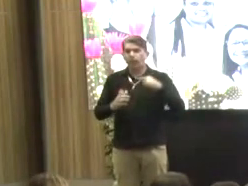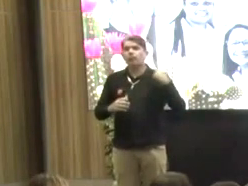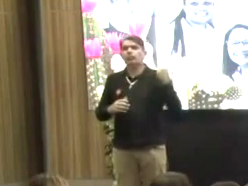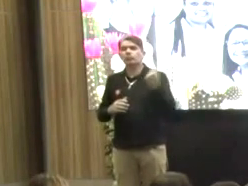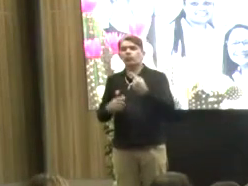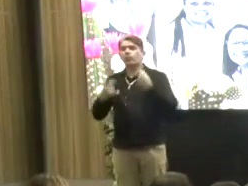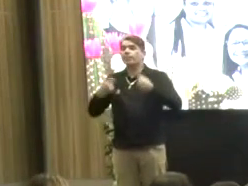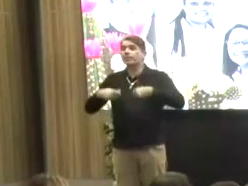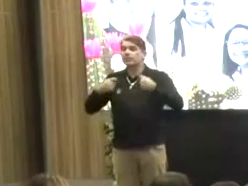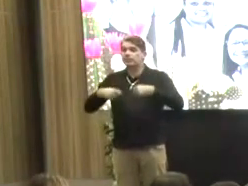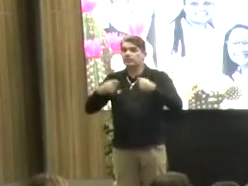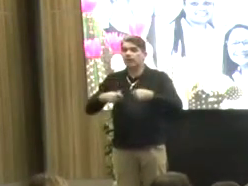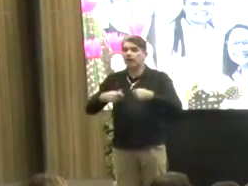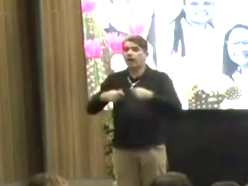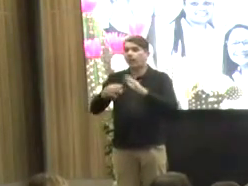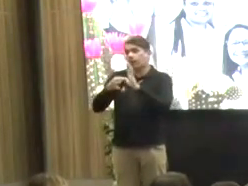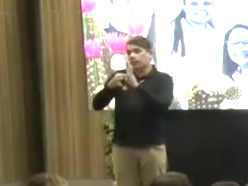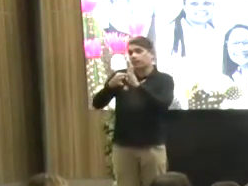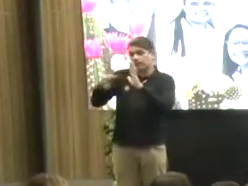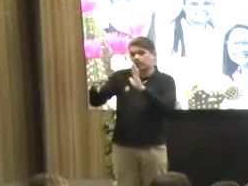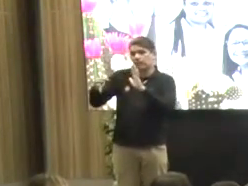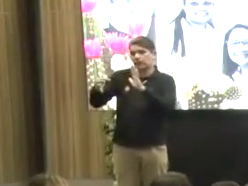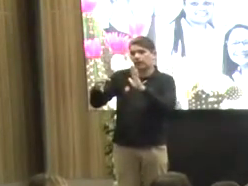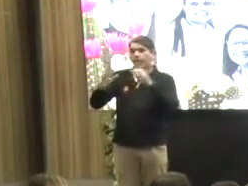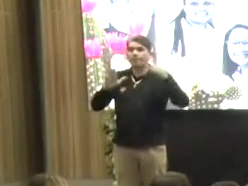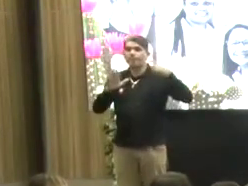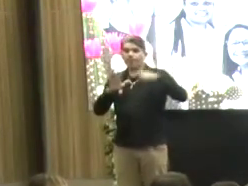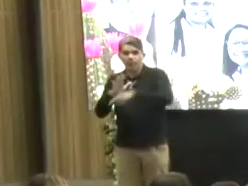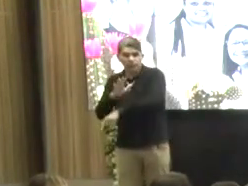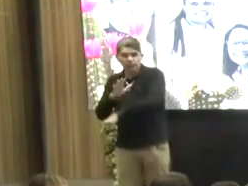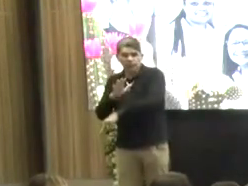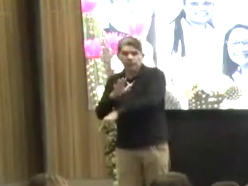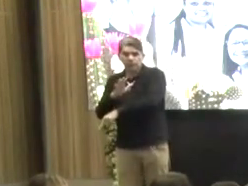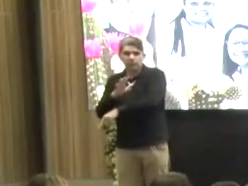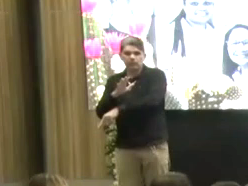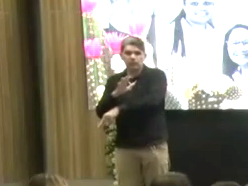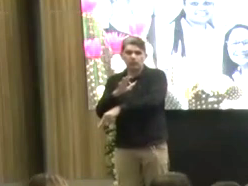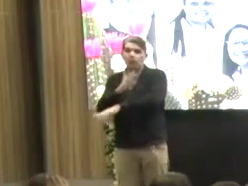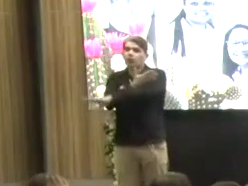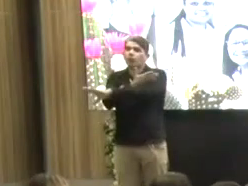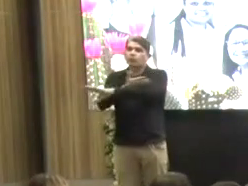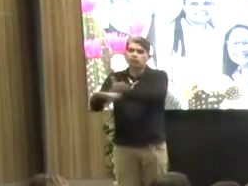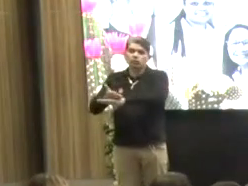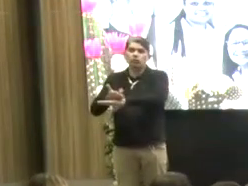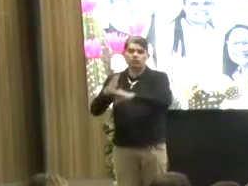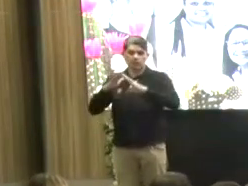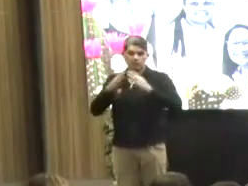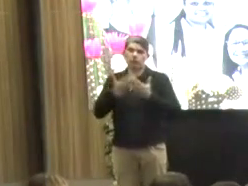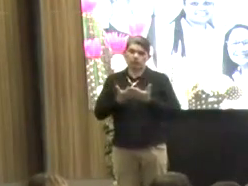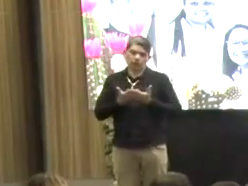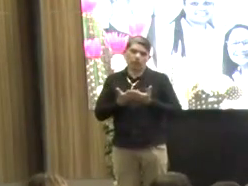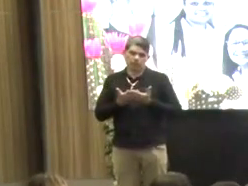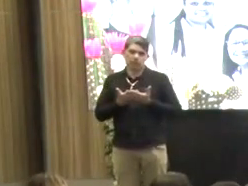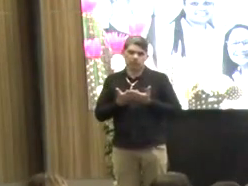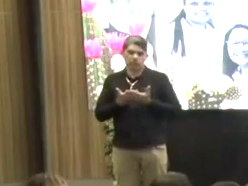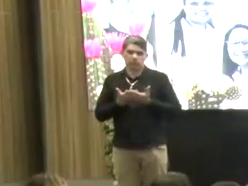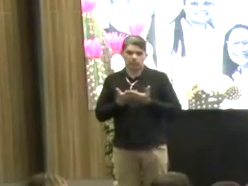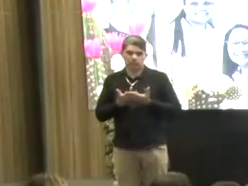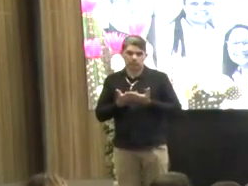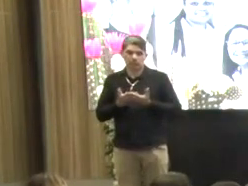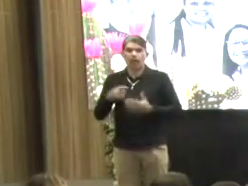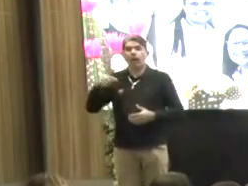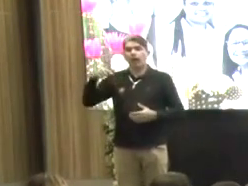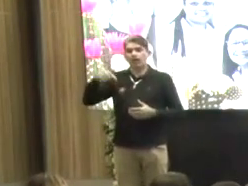crítica profunda aos rituais das instituições, das escolas. Por outro lado, eu estou num